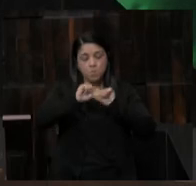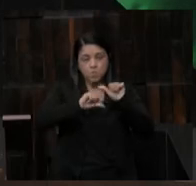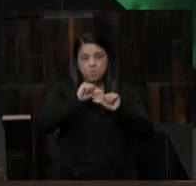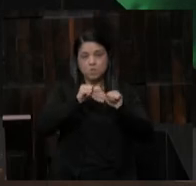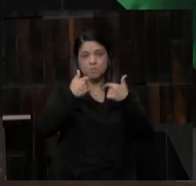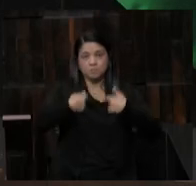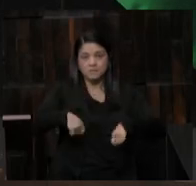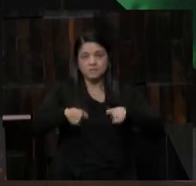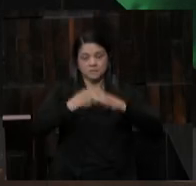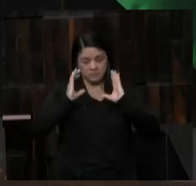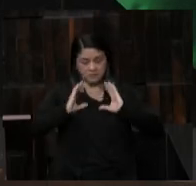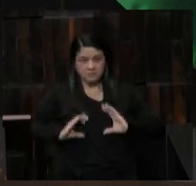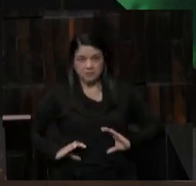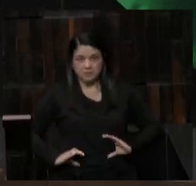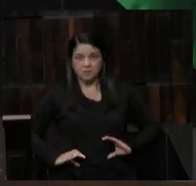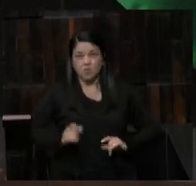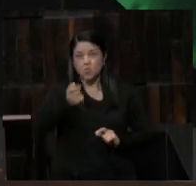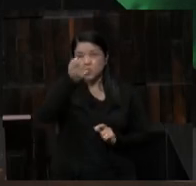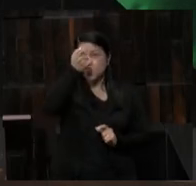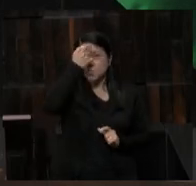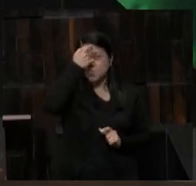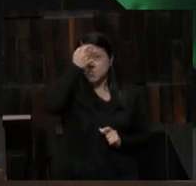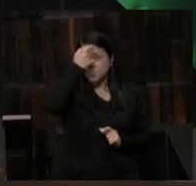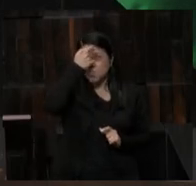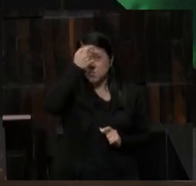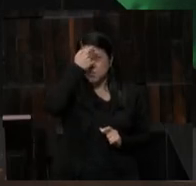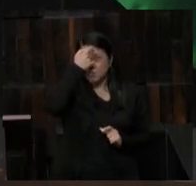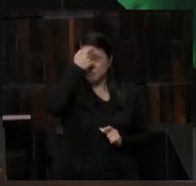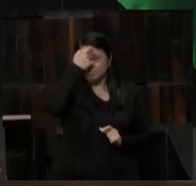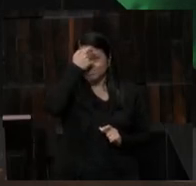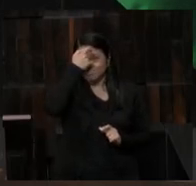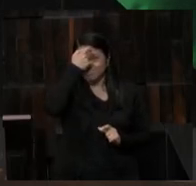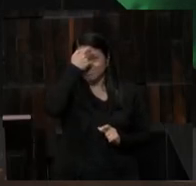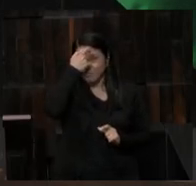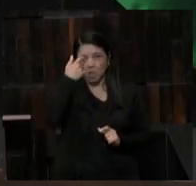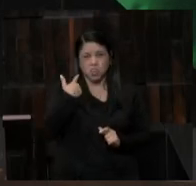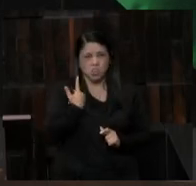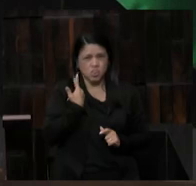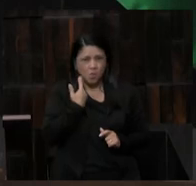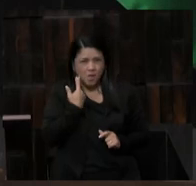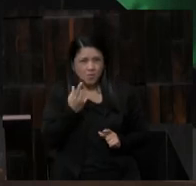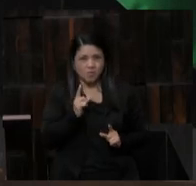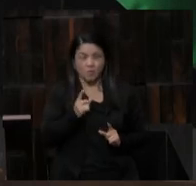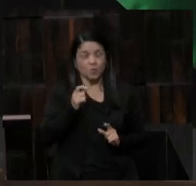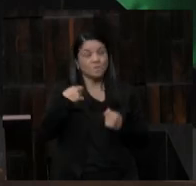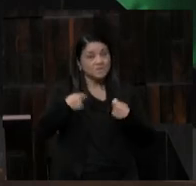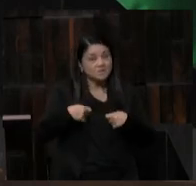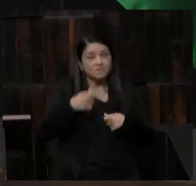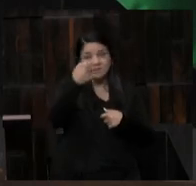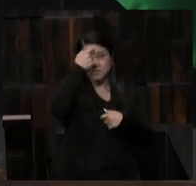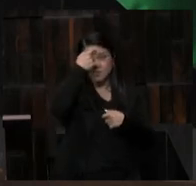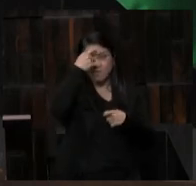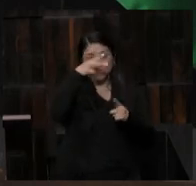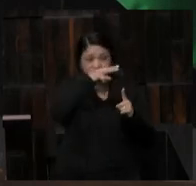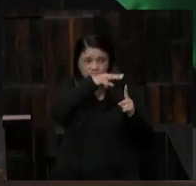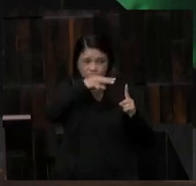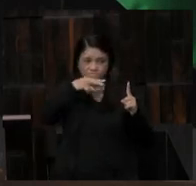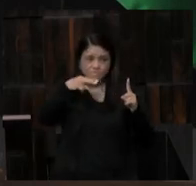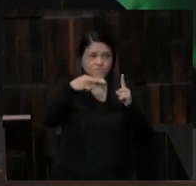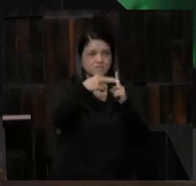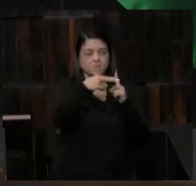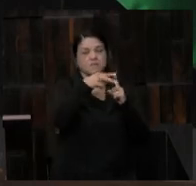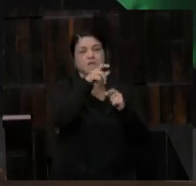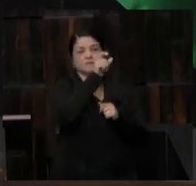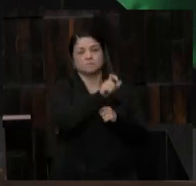cidadão, a gente precisa mudar, conscientizar, a gente não pode normalizar. Então, a gente precisa conscientizar e dar visibilidade a essas